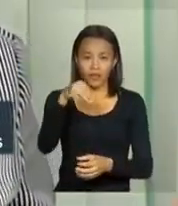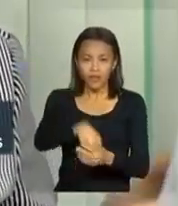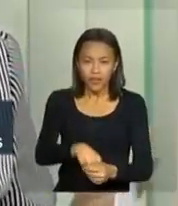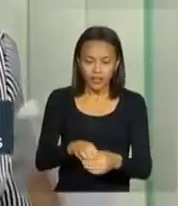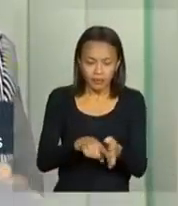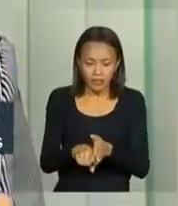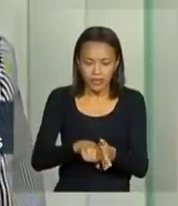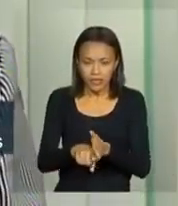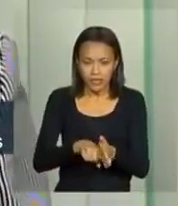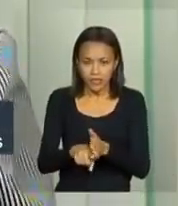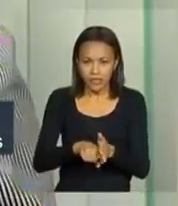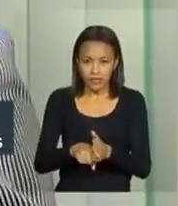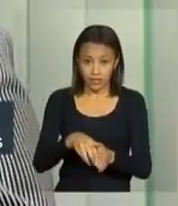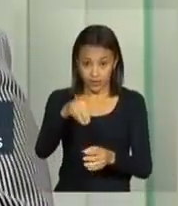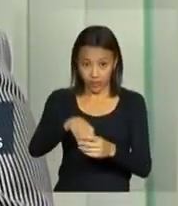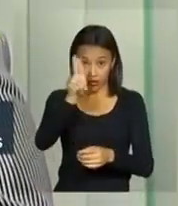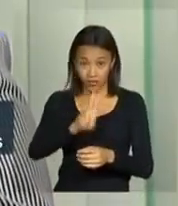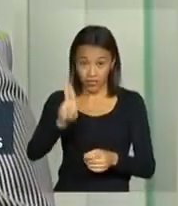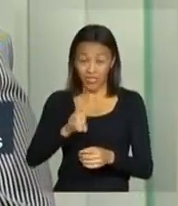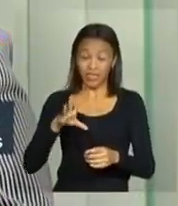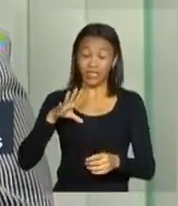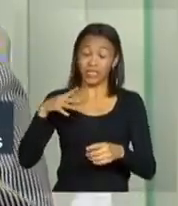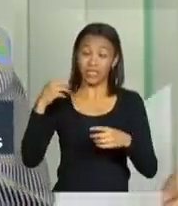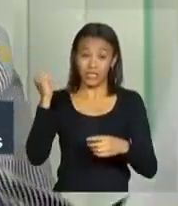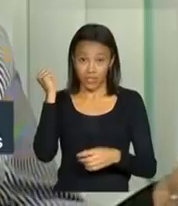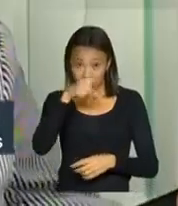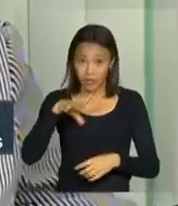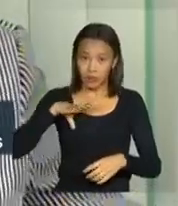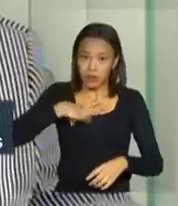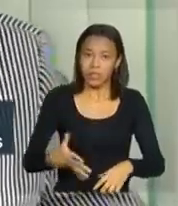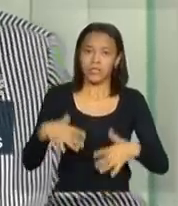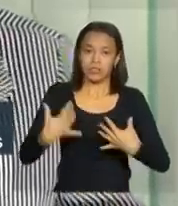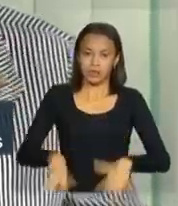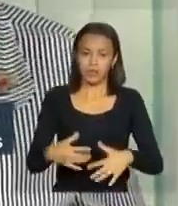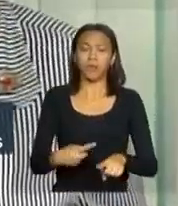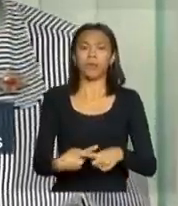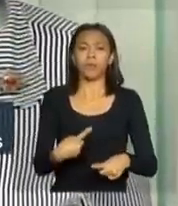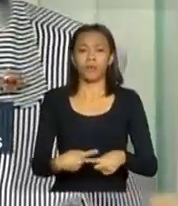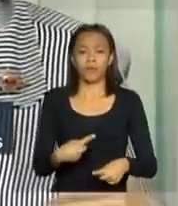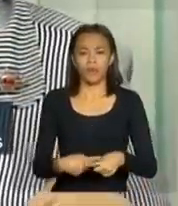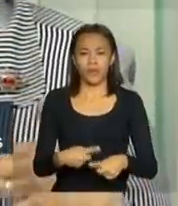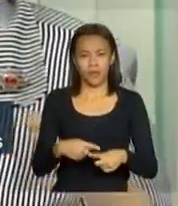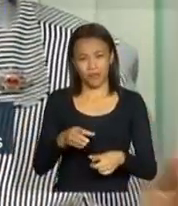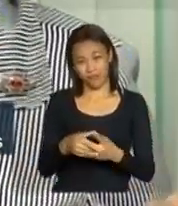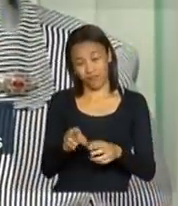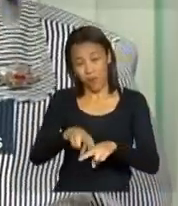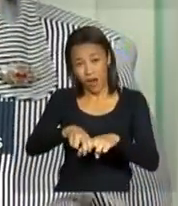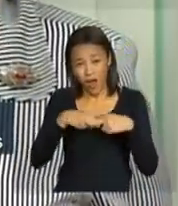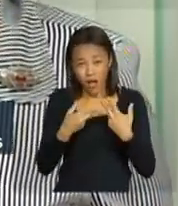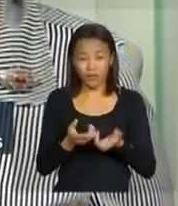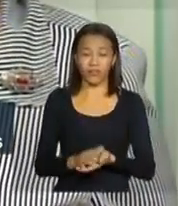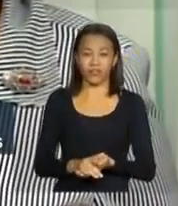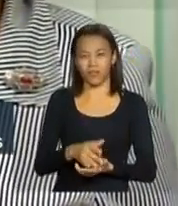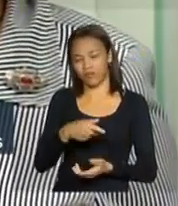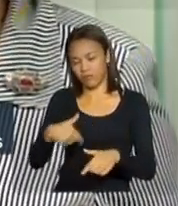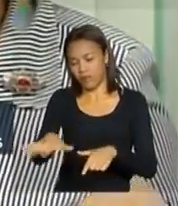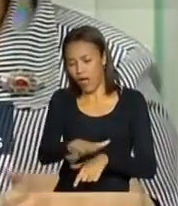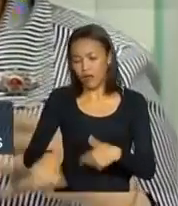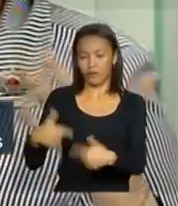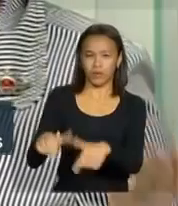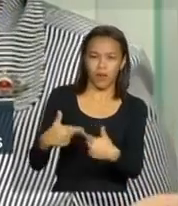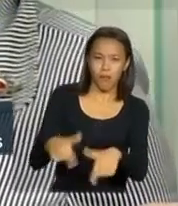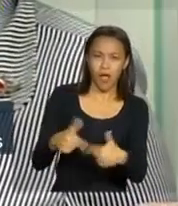é um desafio muito grande para as mulheres. Né? Basicamente por causa da divisão sexual do trabalho, basicamente por causa da